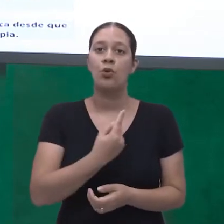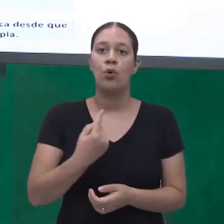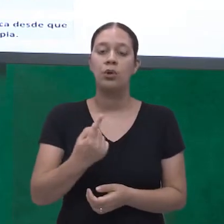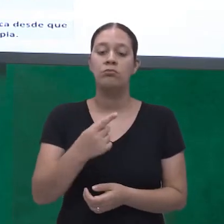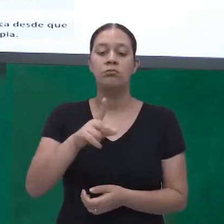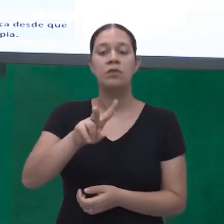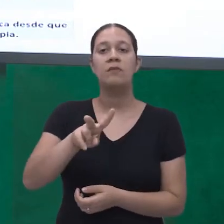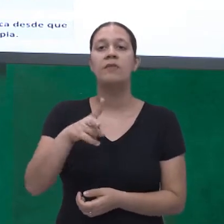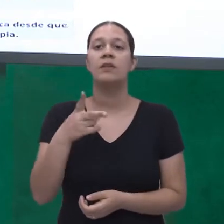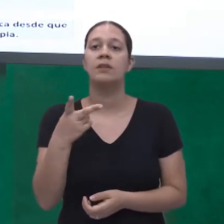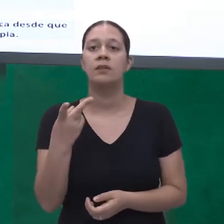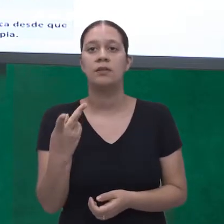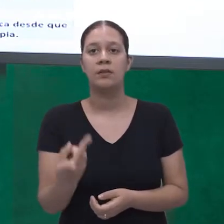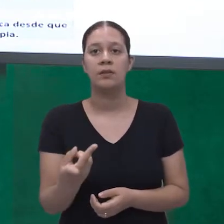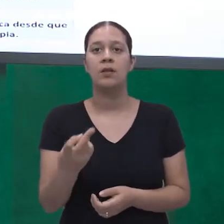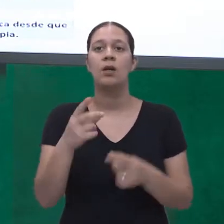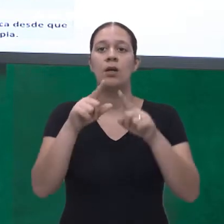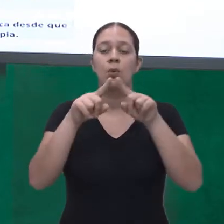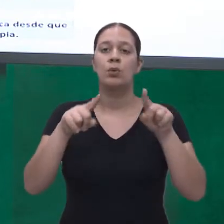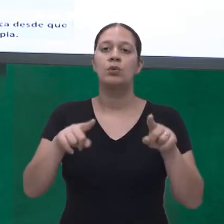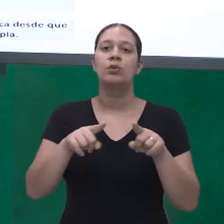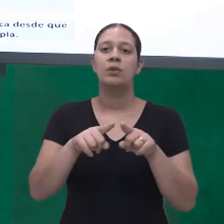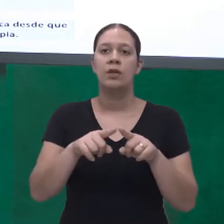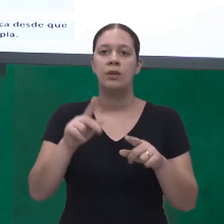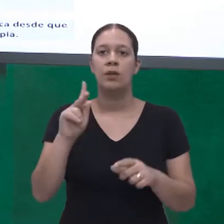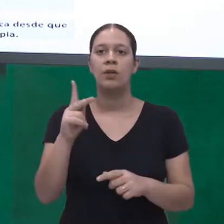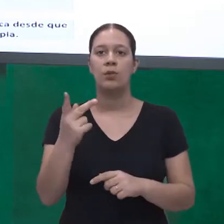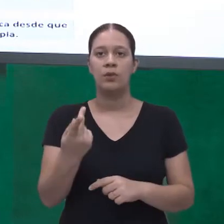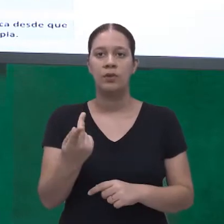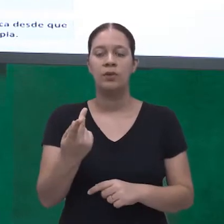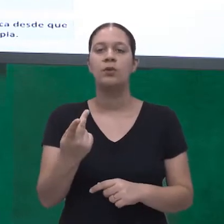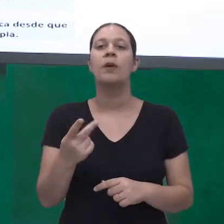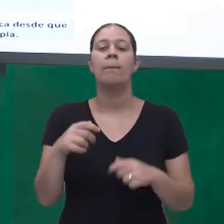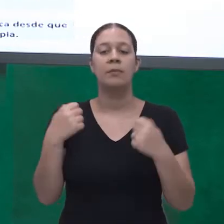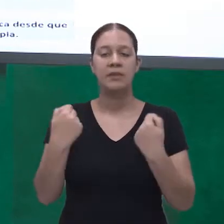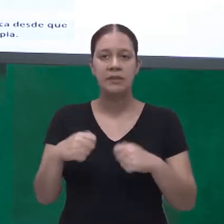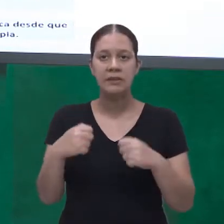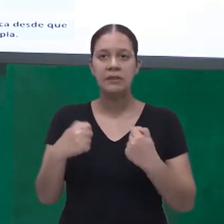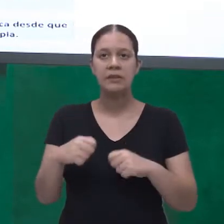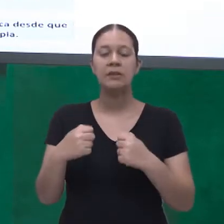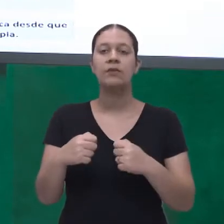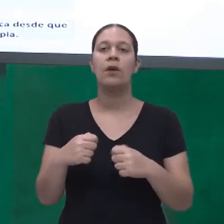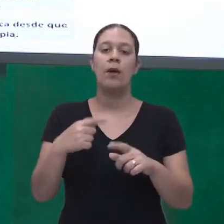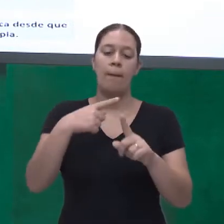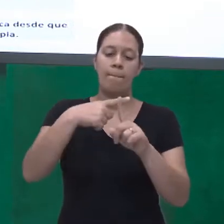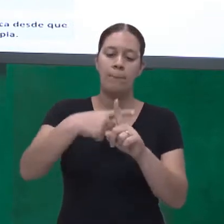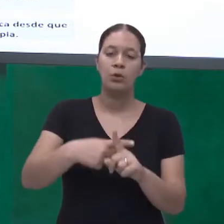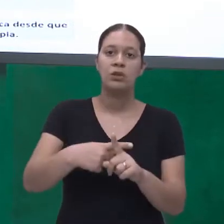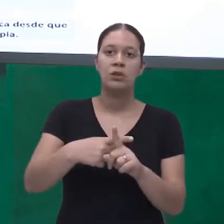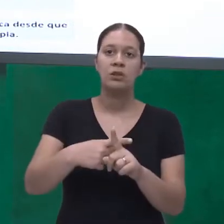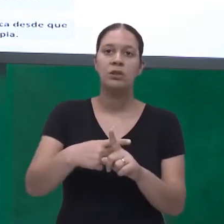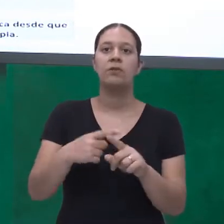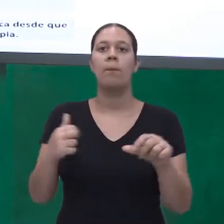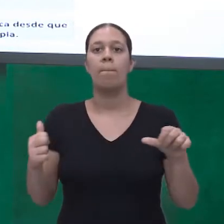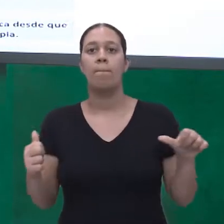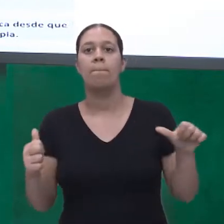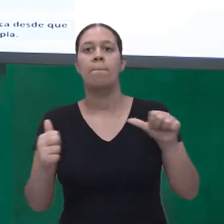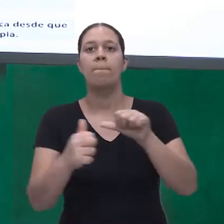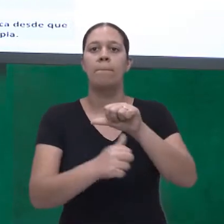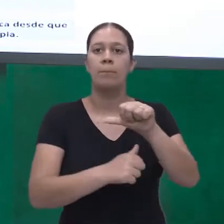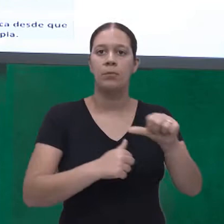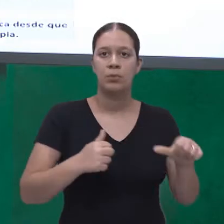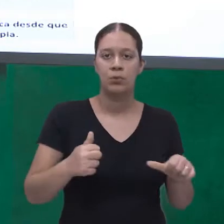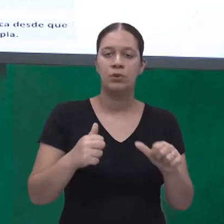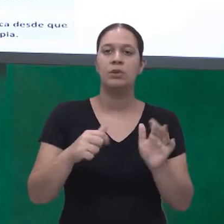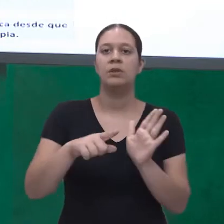inverter, o ΔH deve ser também invertido. Se ele é positivo, vai ficar negativo. Se ele é negativo,